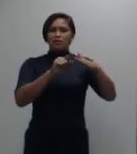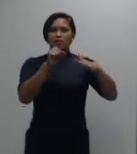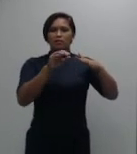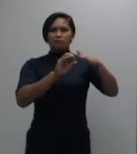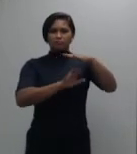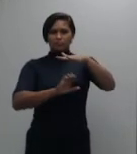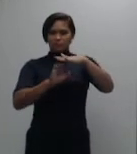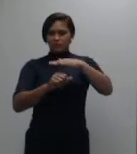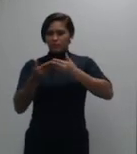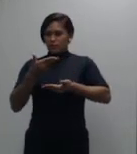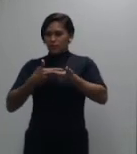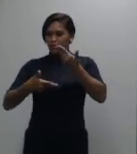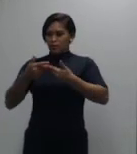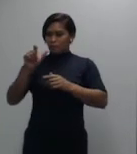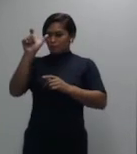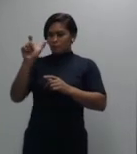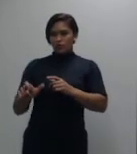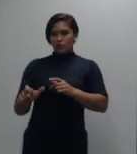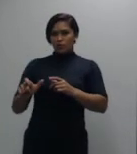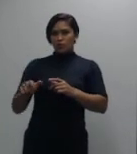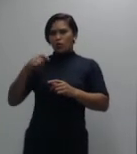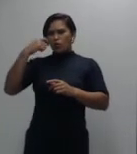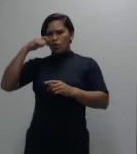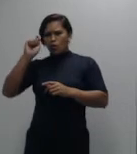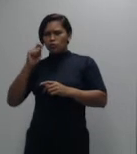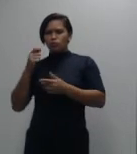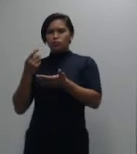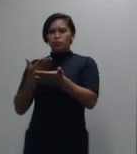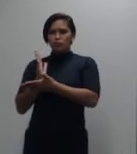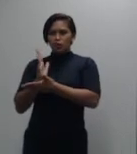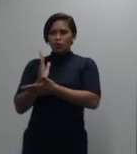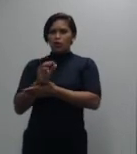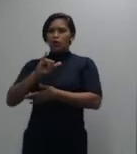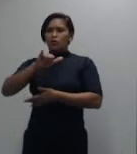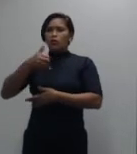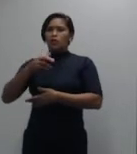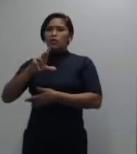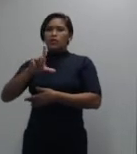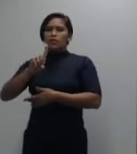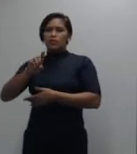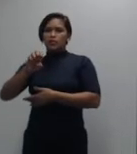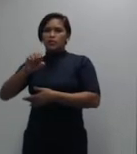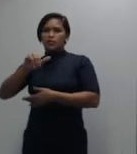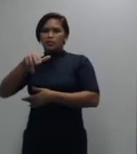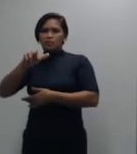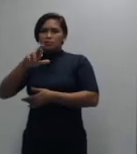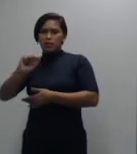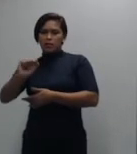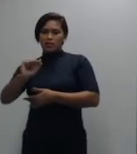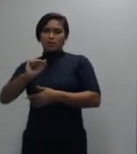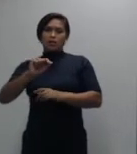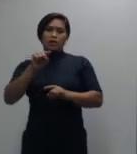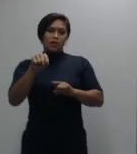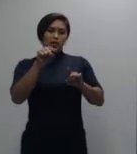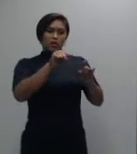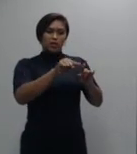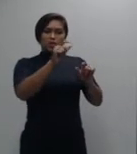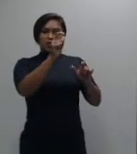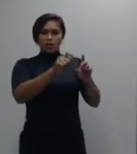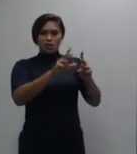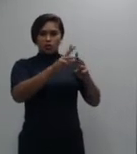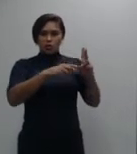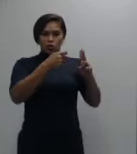envolve de lado o autor Josemar e o grupo opportunity e sobretudo os